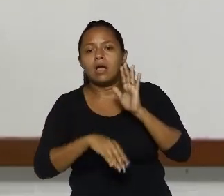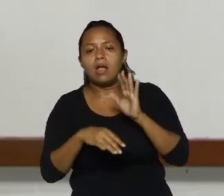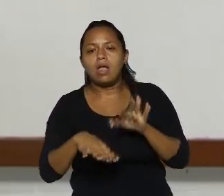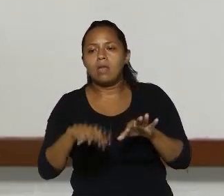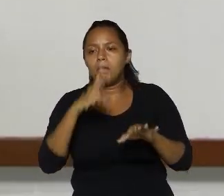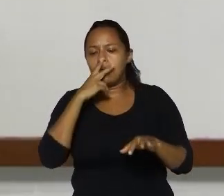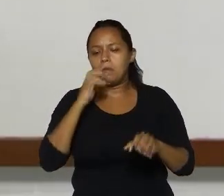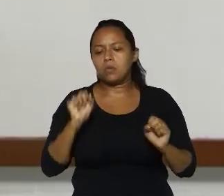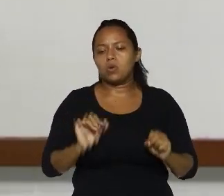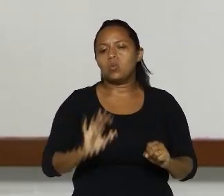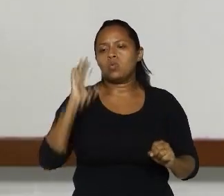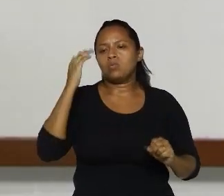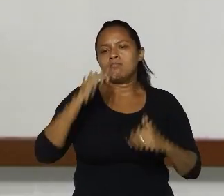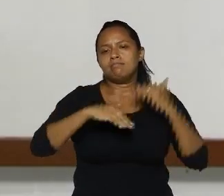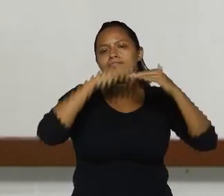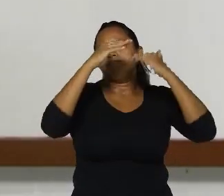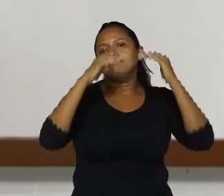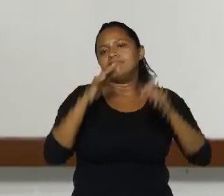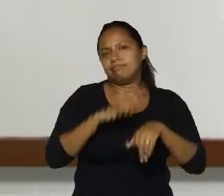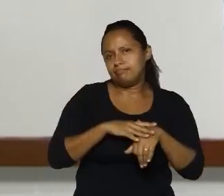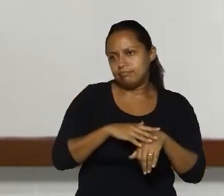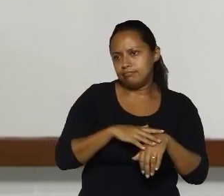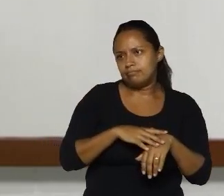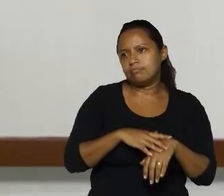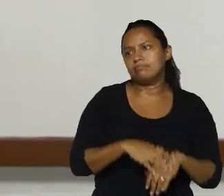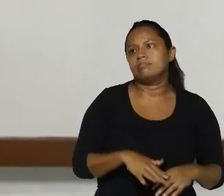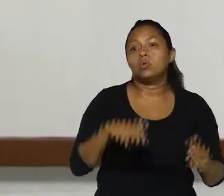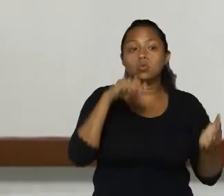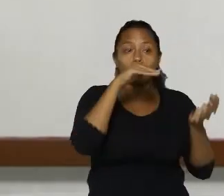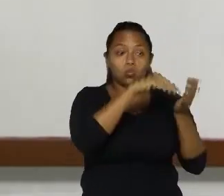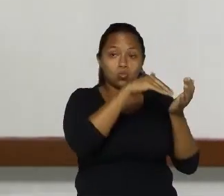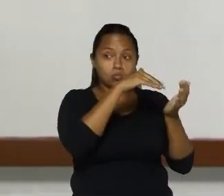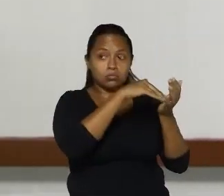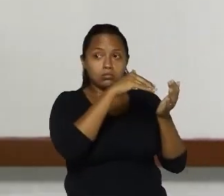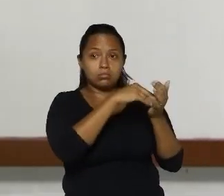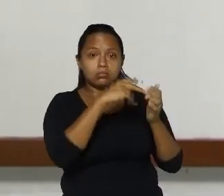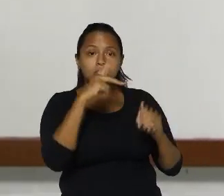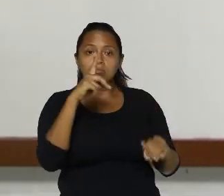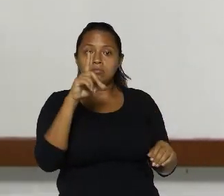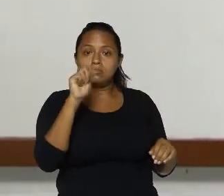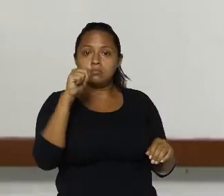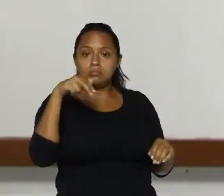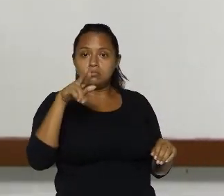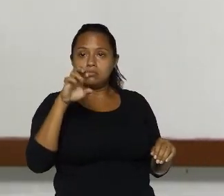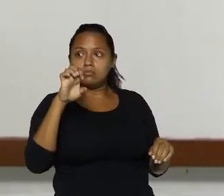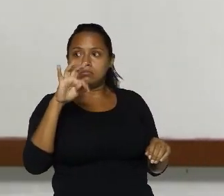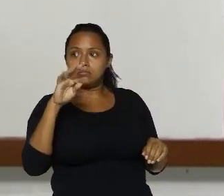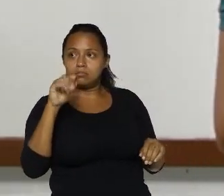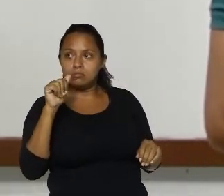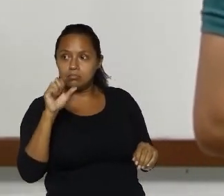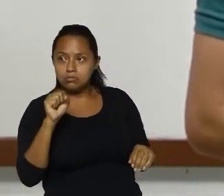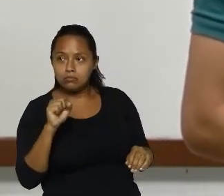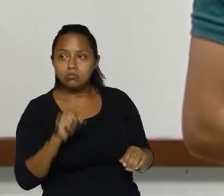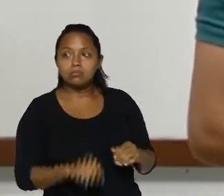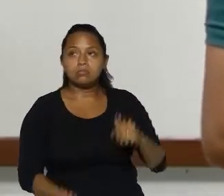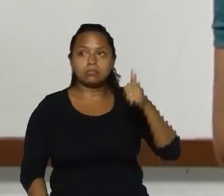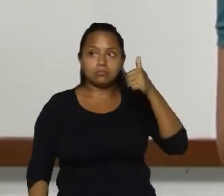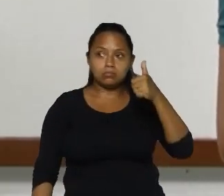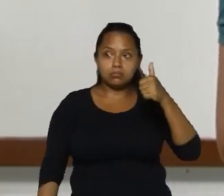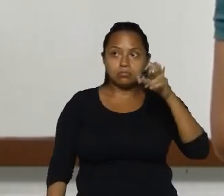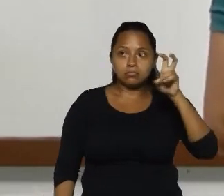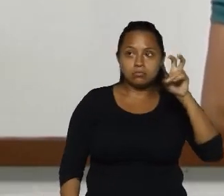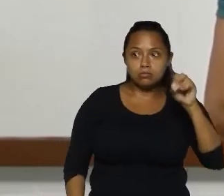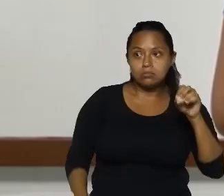a desenvolver algum tipo de doença. O último elemento a ser investigado, as plaquetas. O valor é